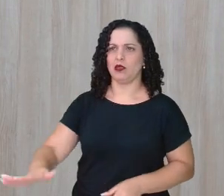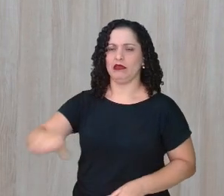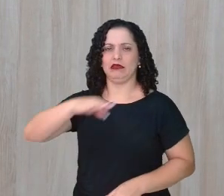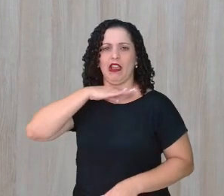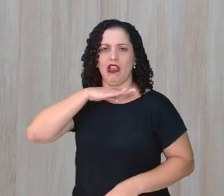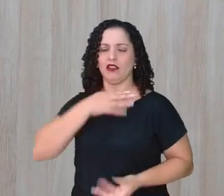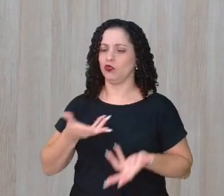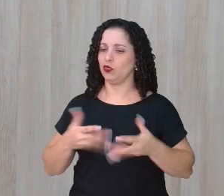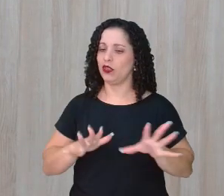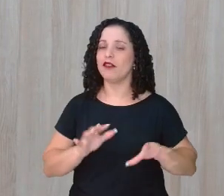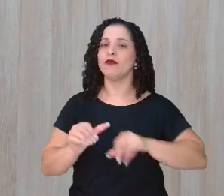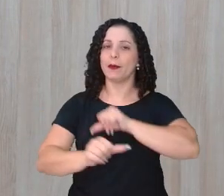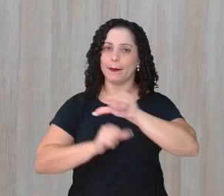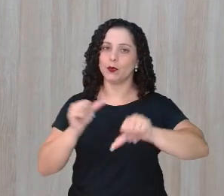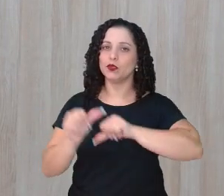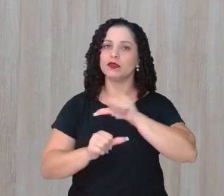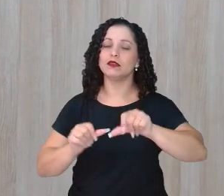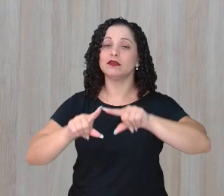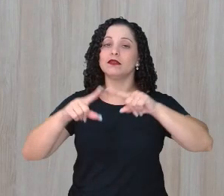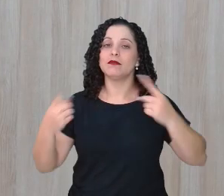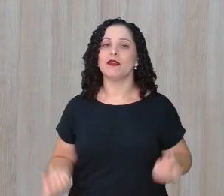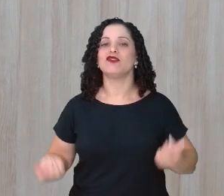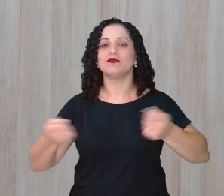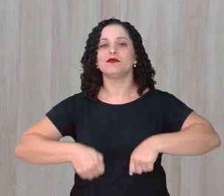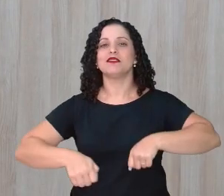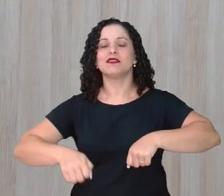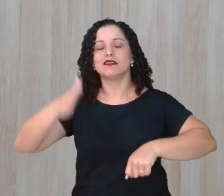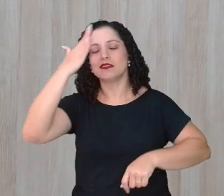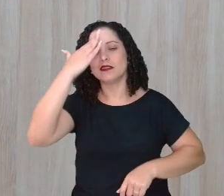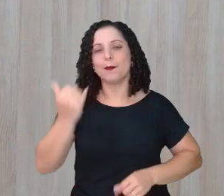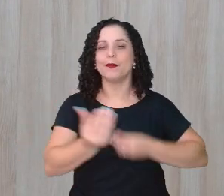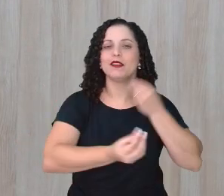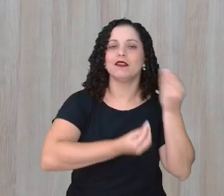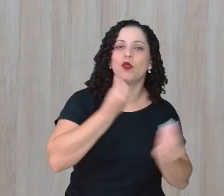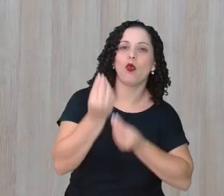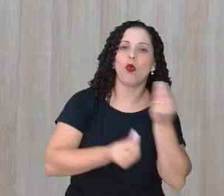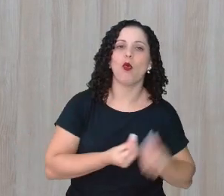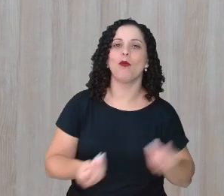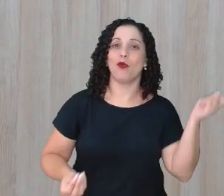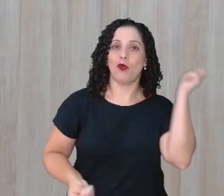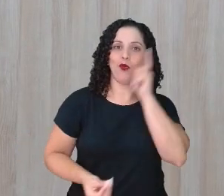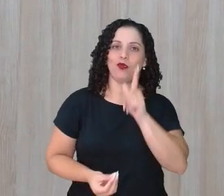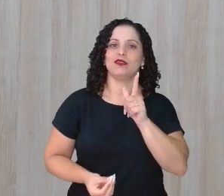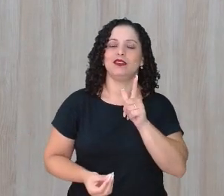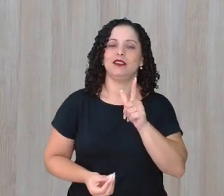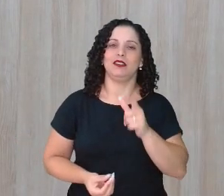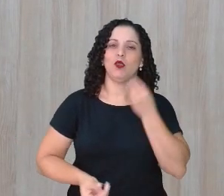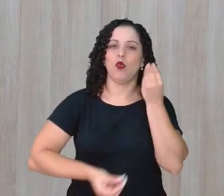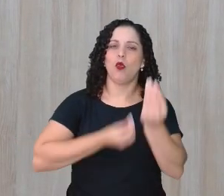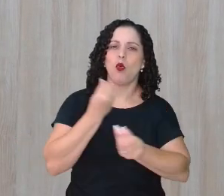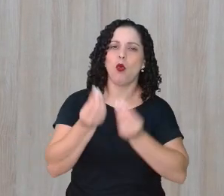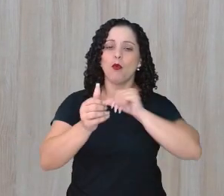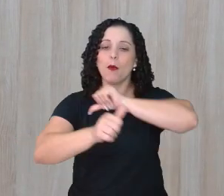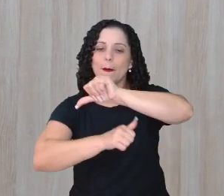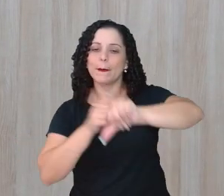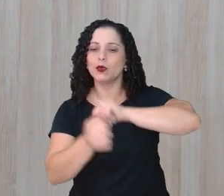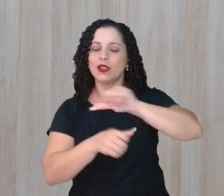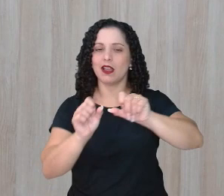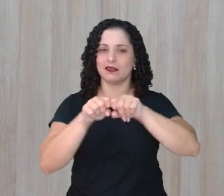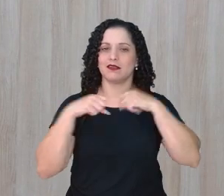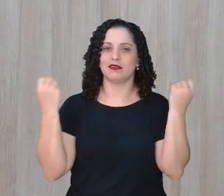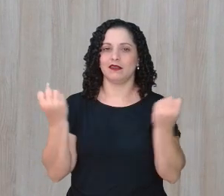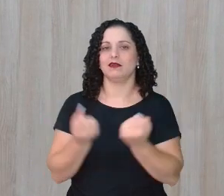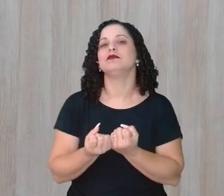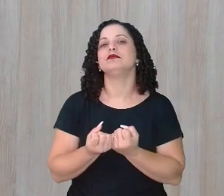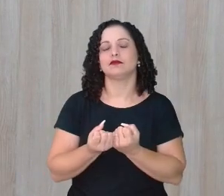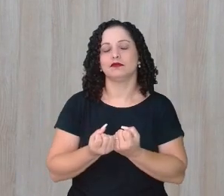mudar, mas a gente também tem que saber as formas e as maneiras como a gente quer mudar, né? Essa sociedade. Então, a gente